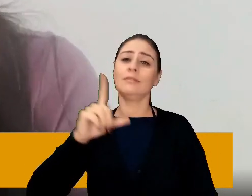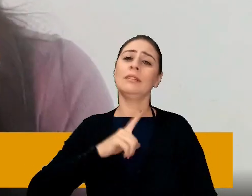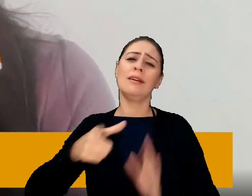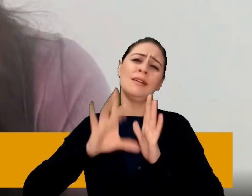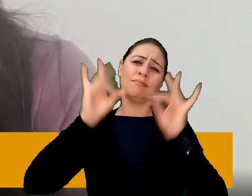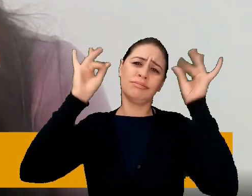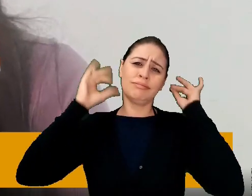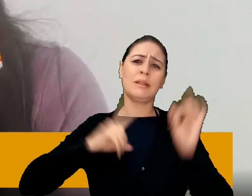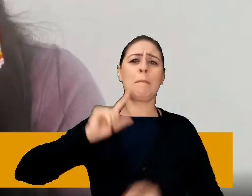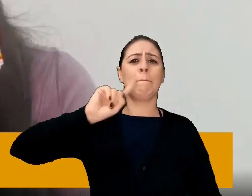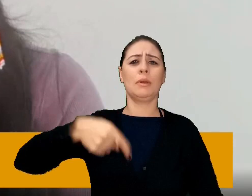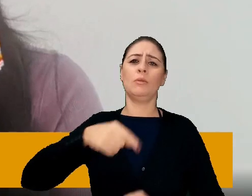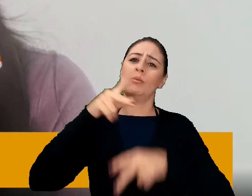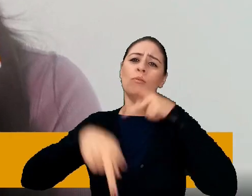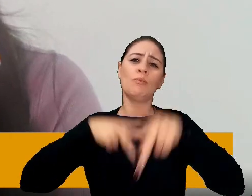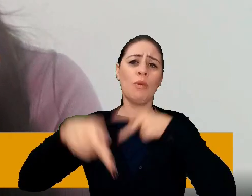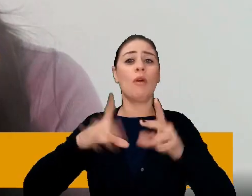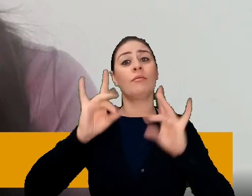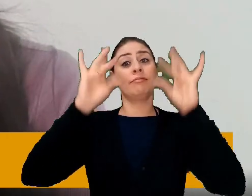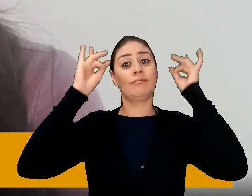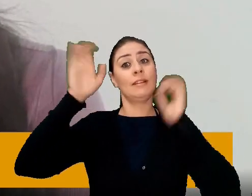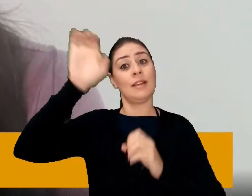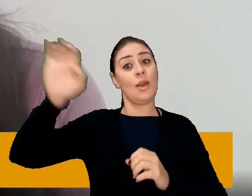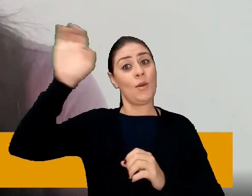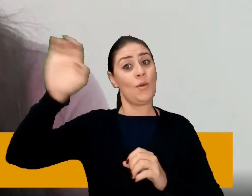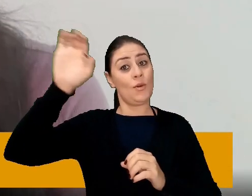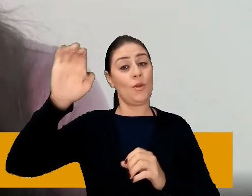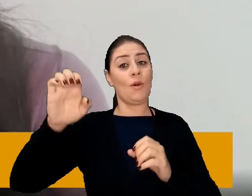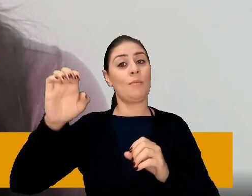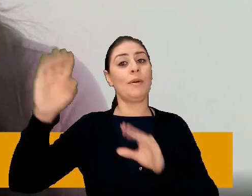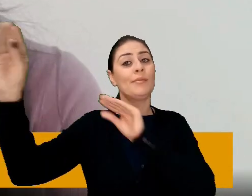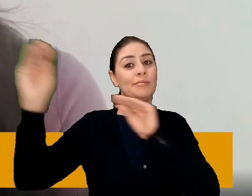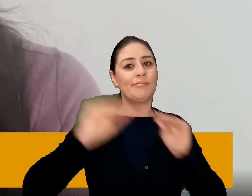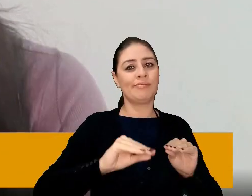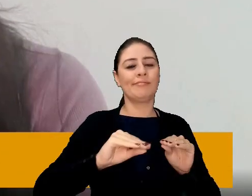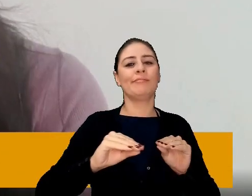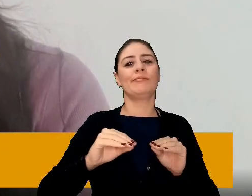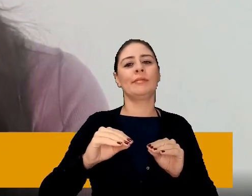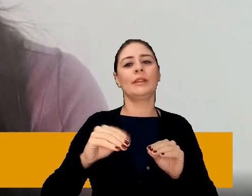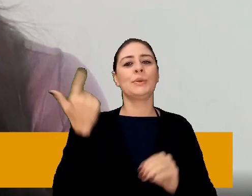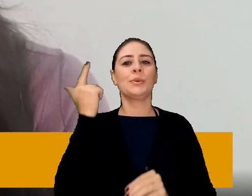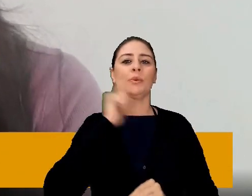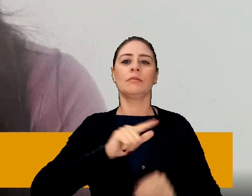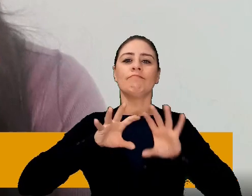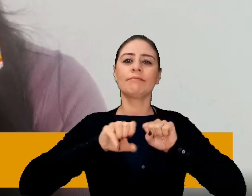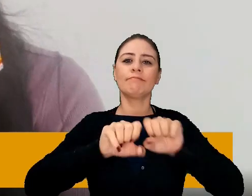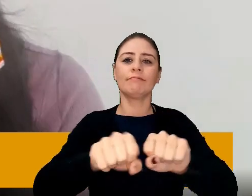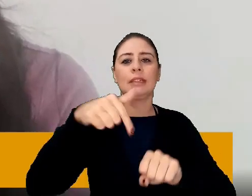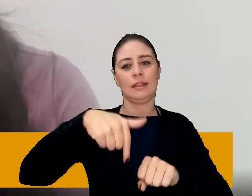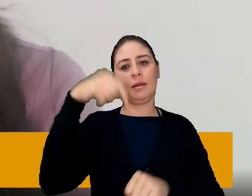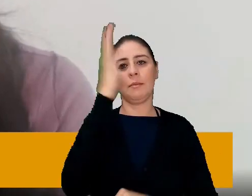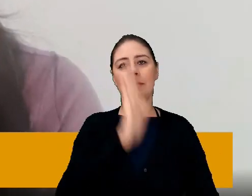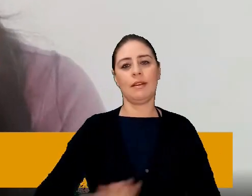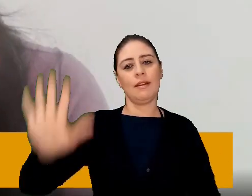Éramos mais de 1.000 povos antes da invasão desse continente. Então, o Caingangue, ele já está mais de 5.000 anos atrás,